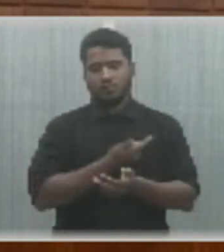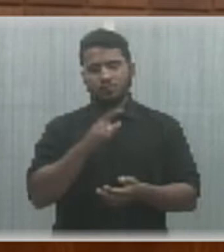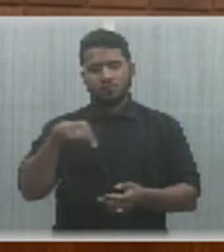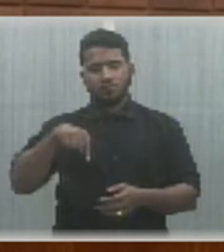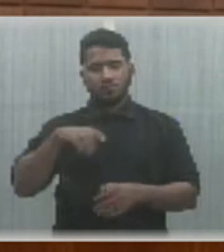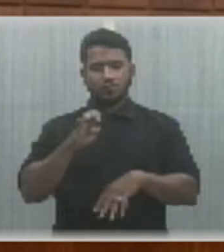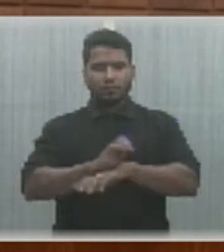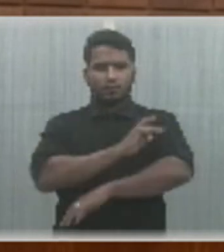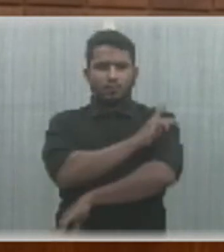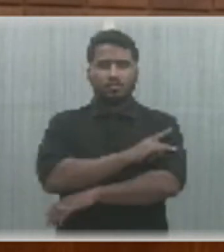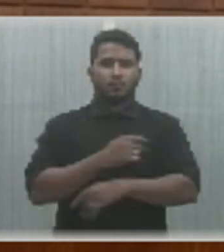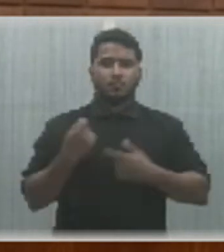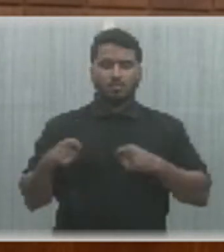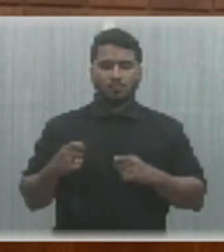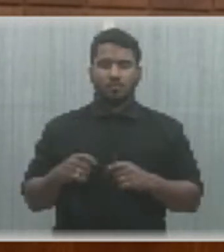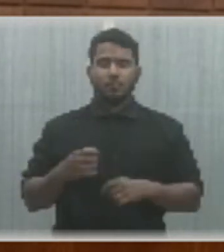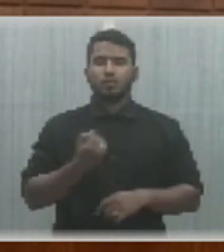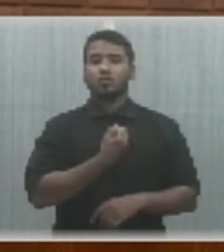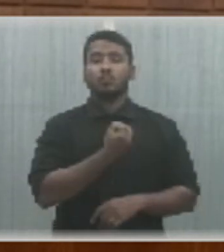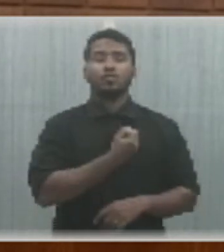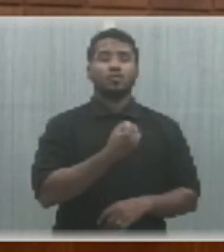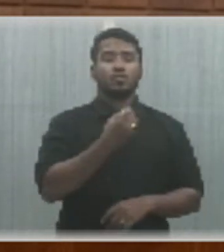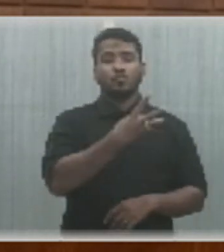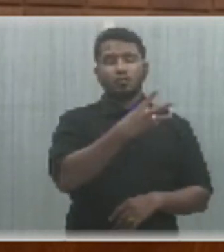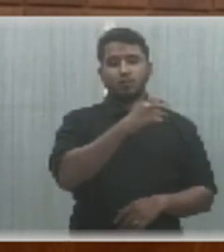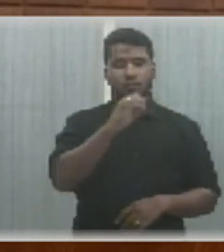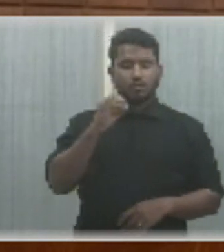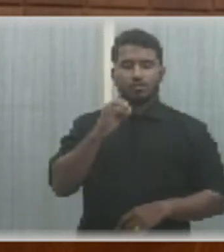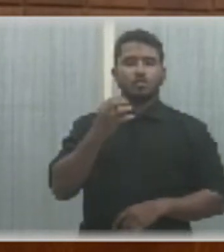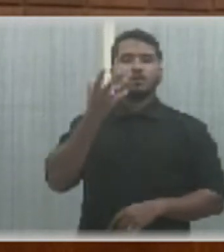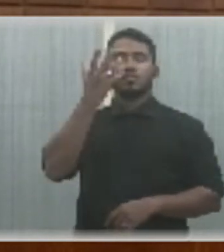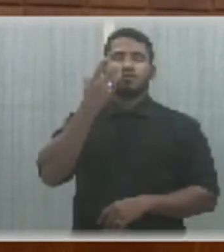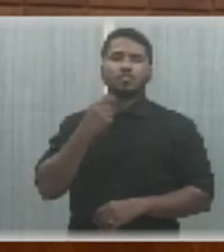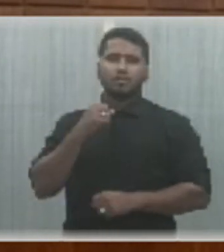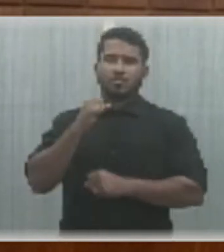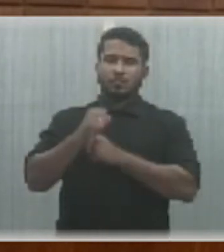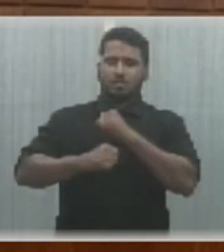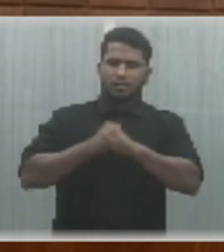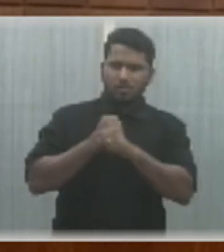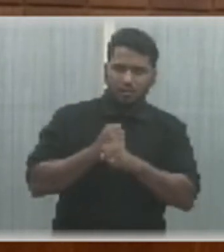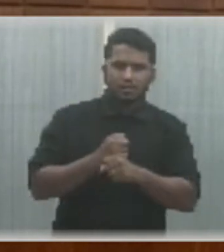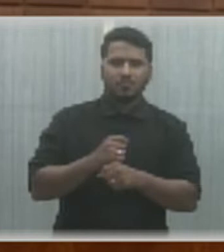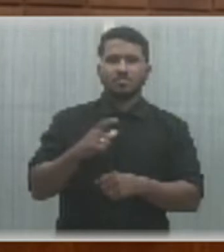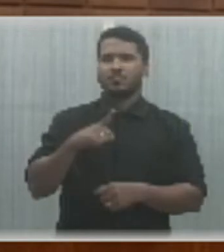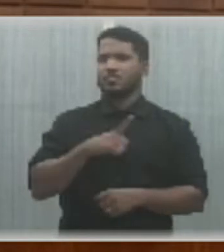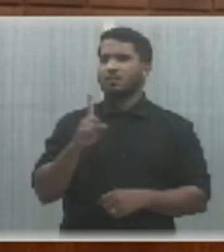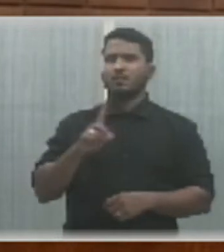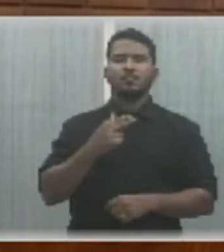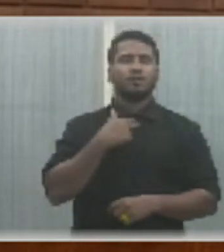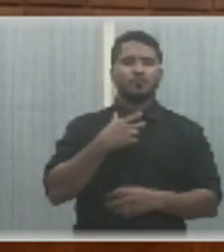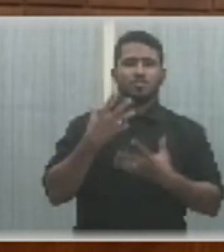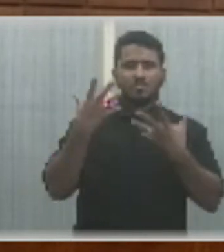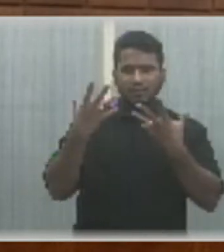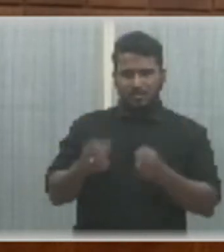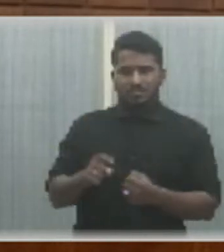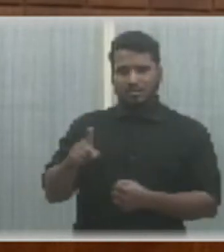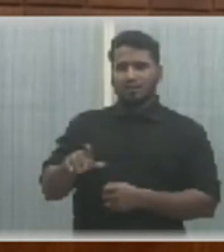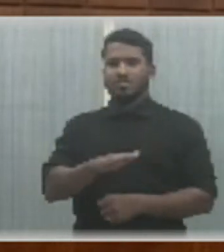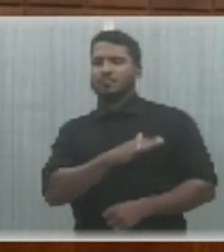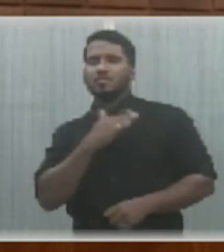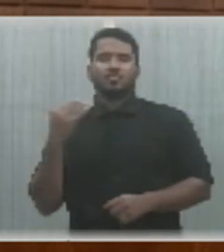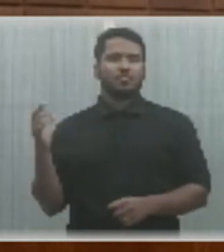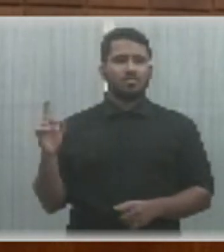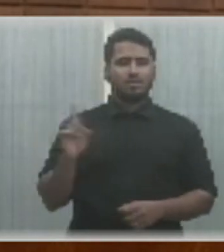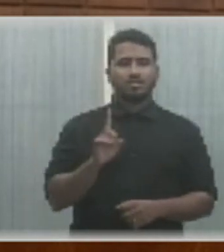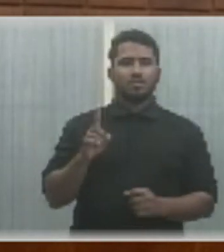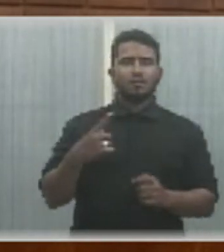estado do Piauí. Um número de quase 400 crianças por ano, que nós não podemos deixar que elas venham a óbito por